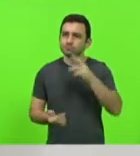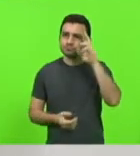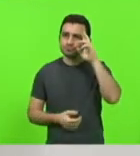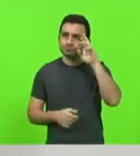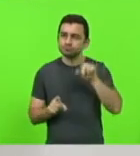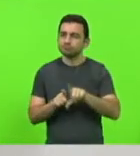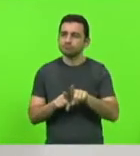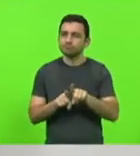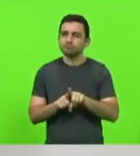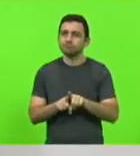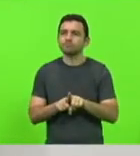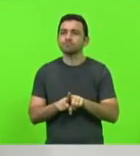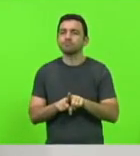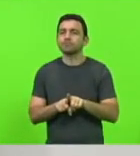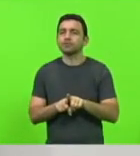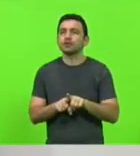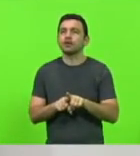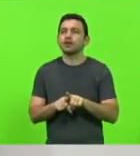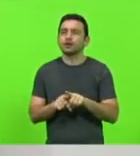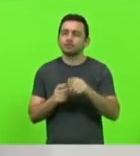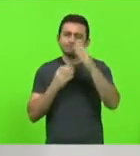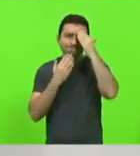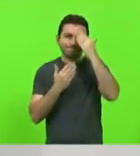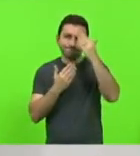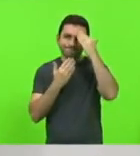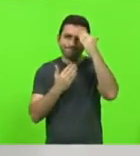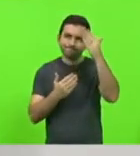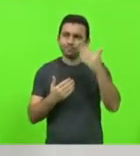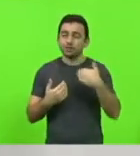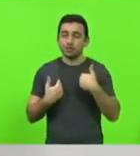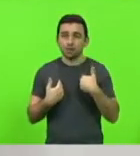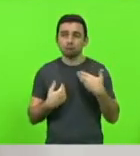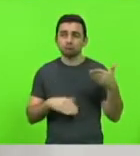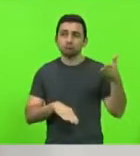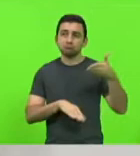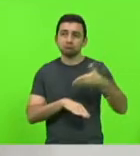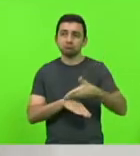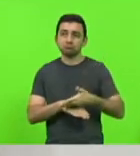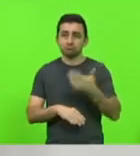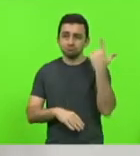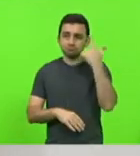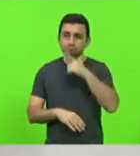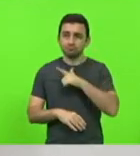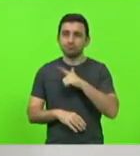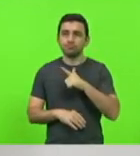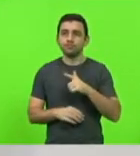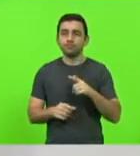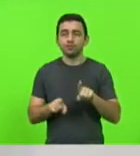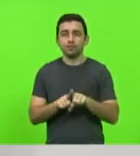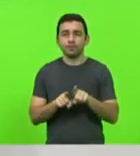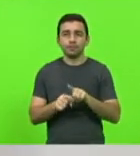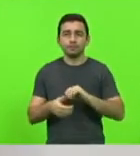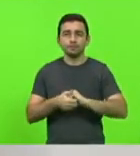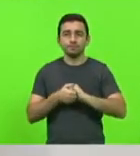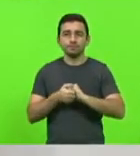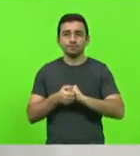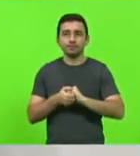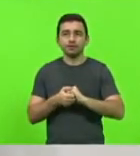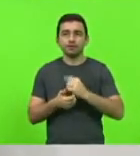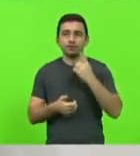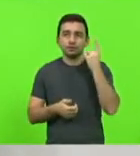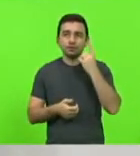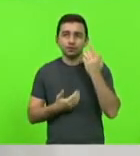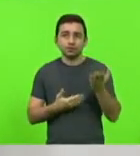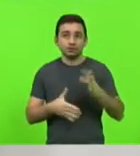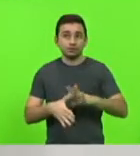na mesa. Agradeço imensamente por esta oportunidade. Cumprimento o nosso companheiro deputado estadual, líder